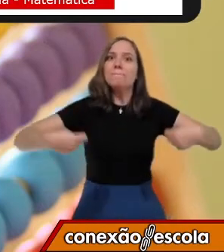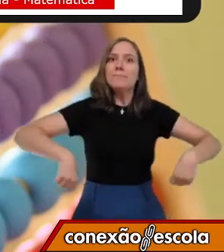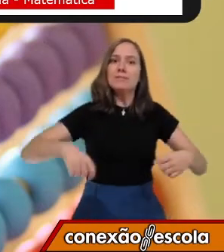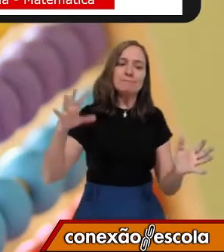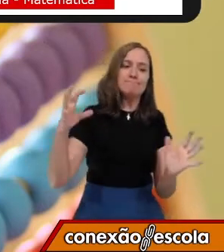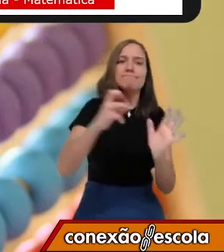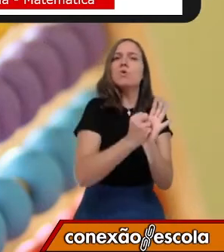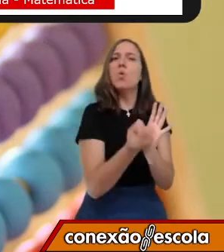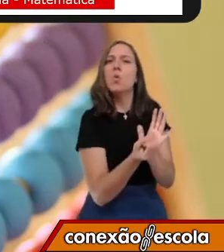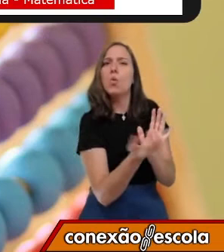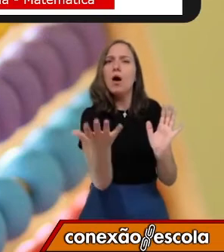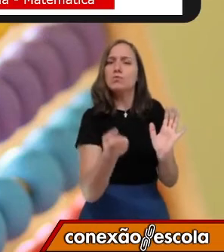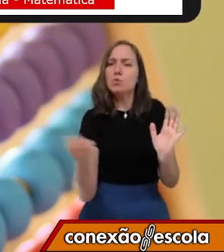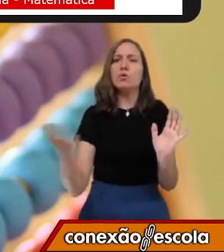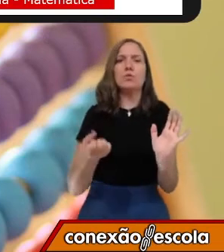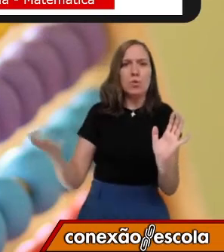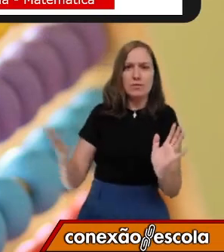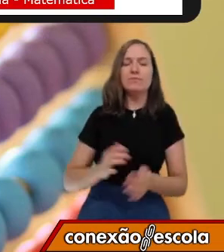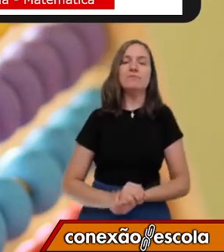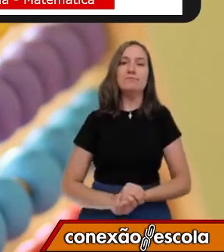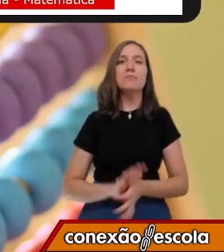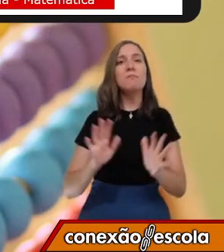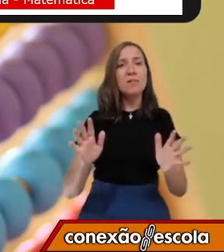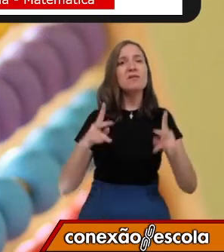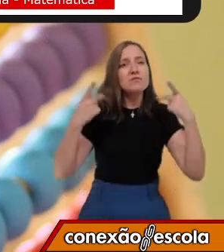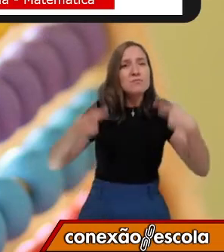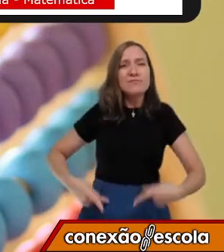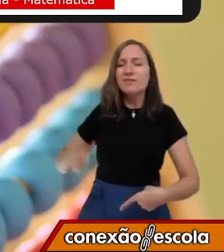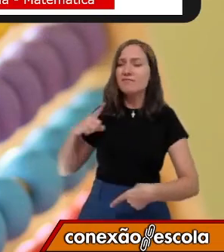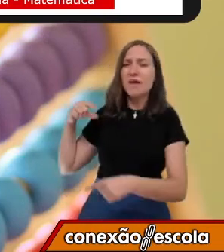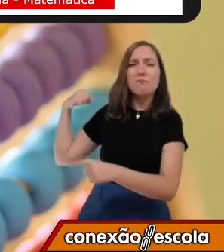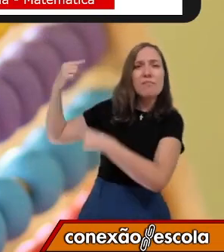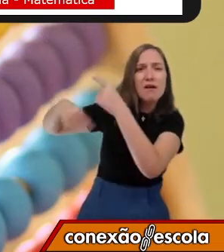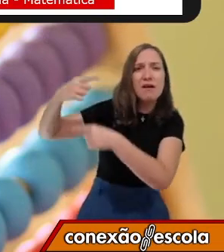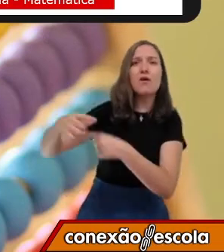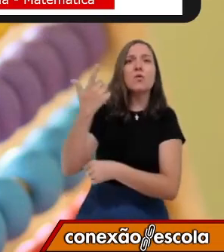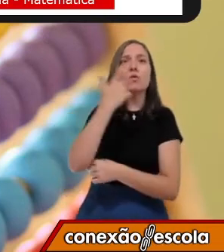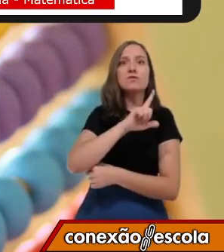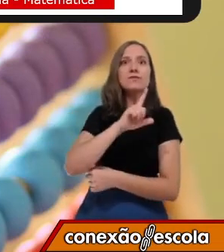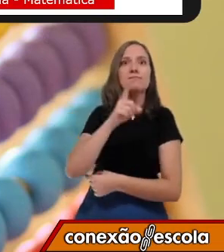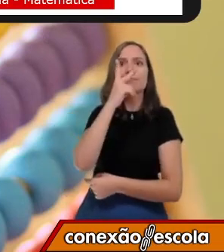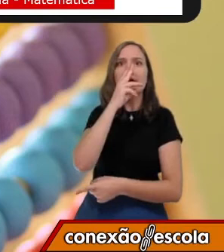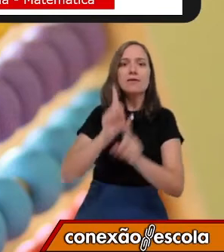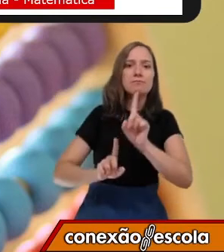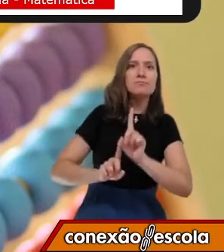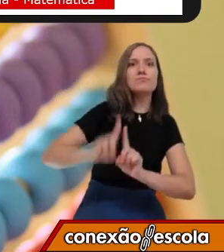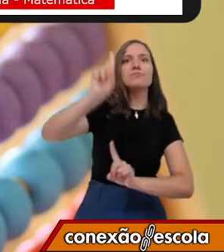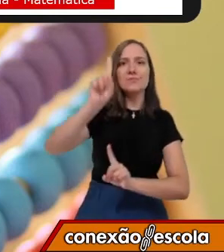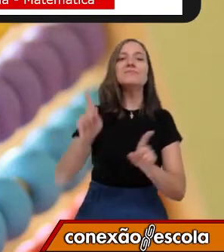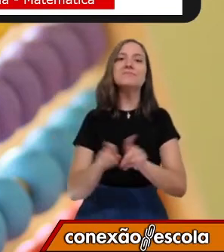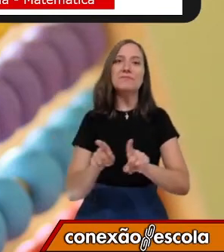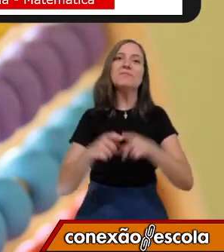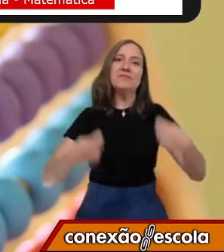quantidades. Com a evolução da própria humanidade e da sociedade, nós atribuímos algumas outras